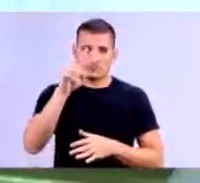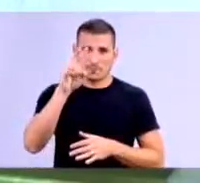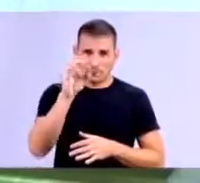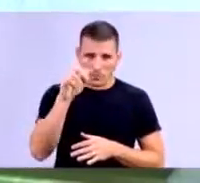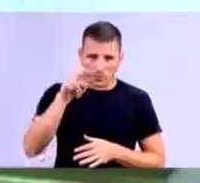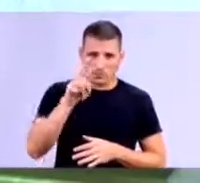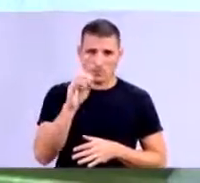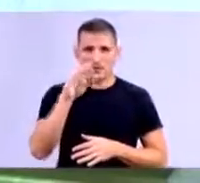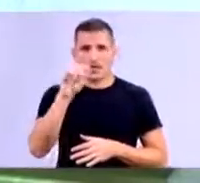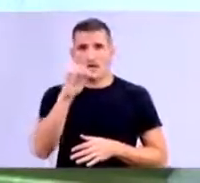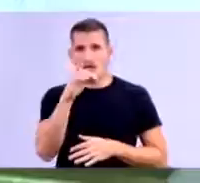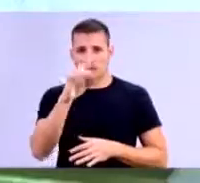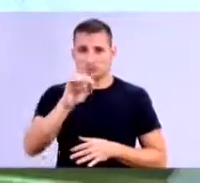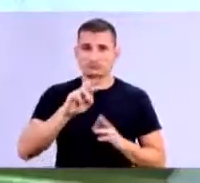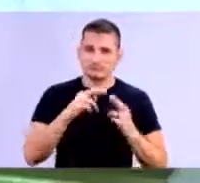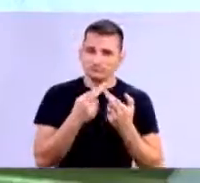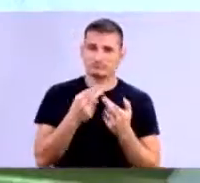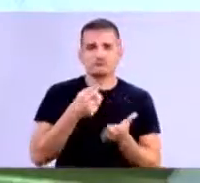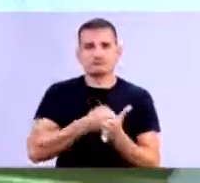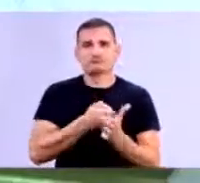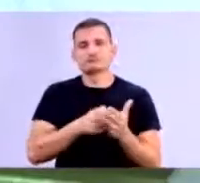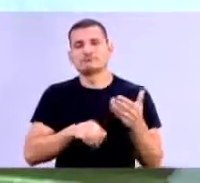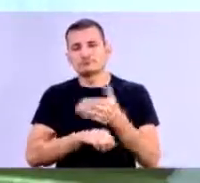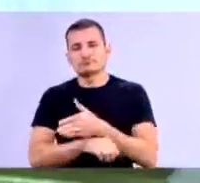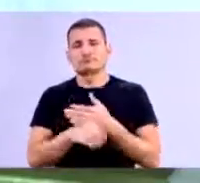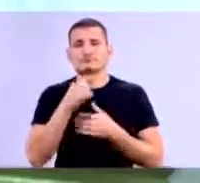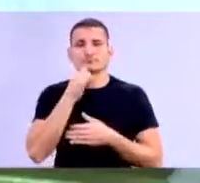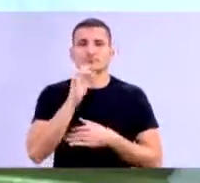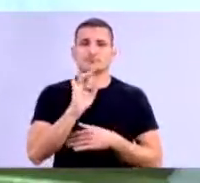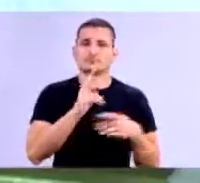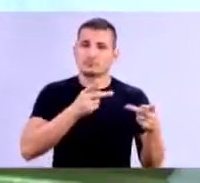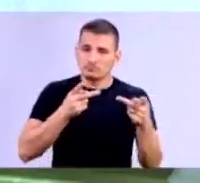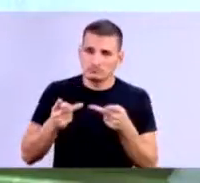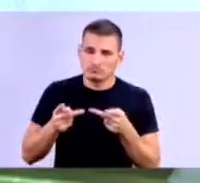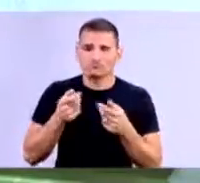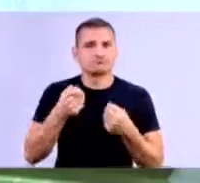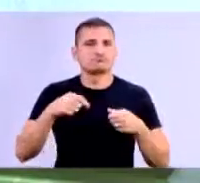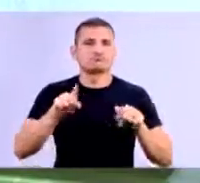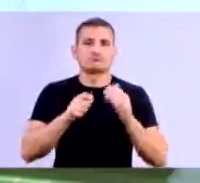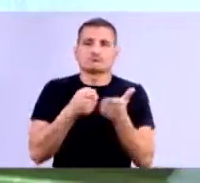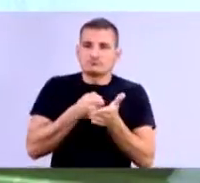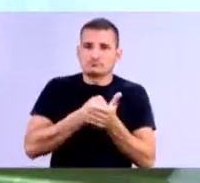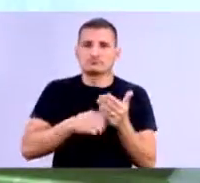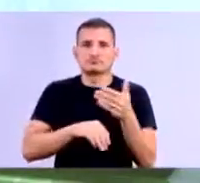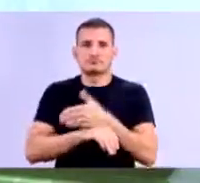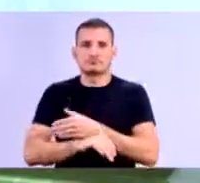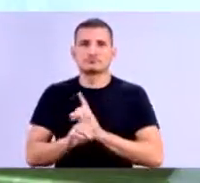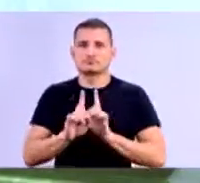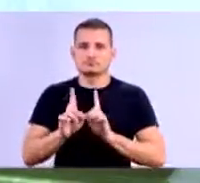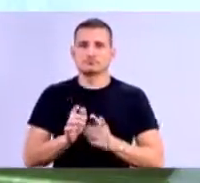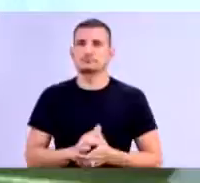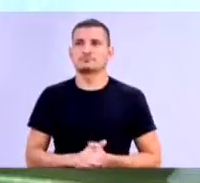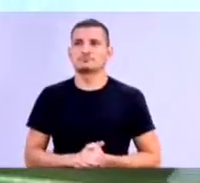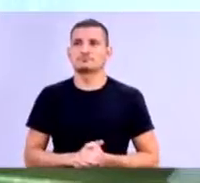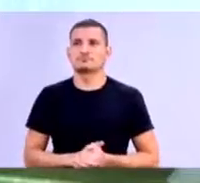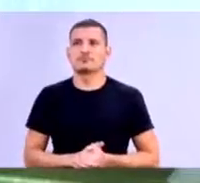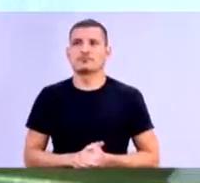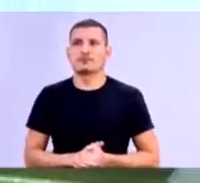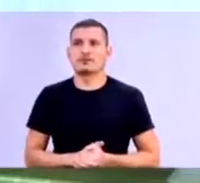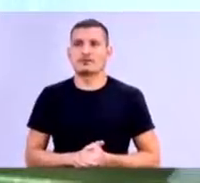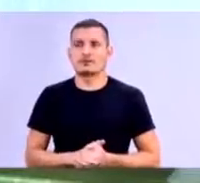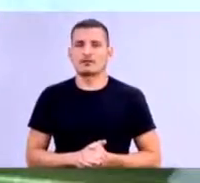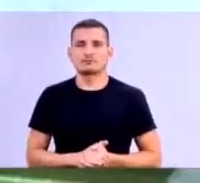vocês são obrigados a ir. Se vocês forem só convidados, não precisam ir. Vamos ver então como é